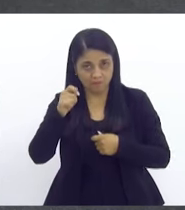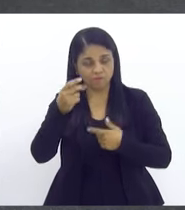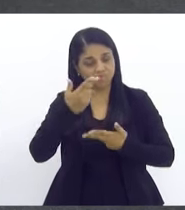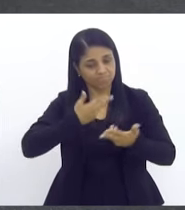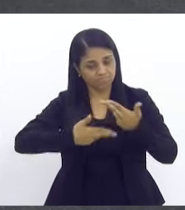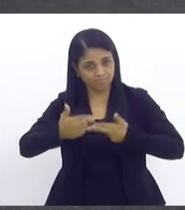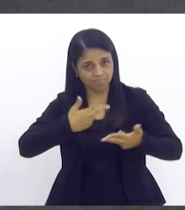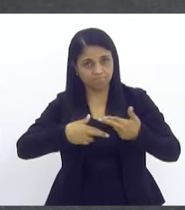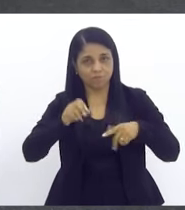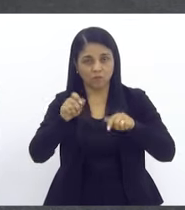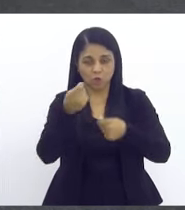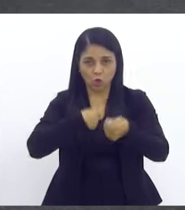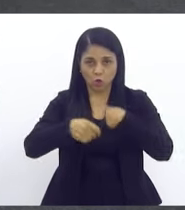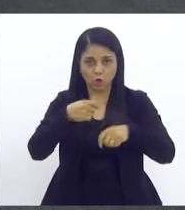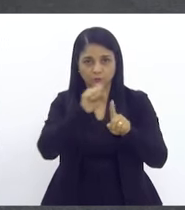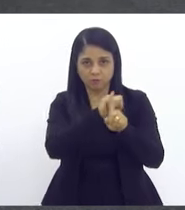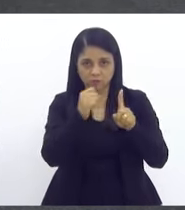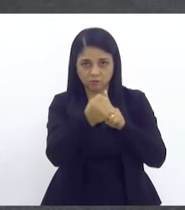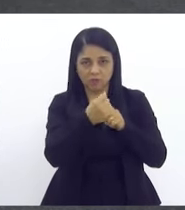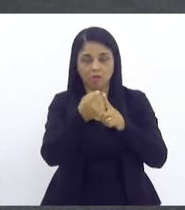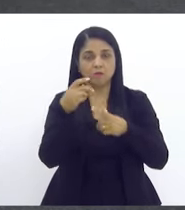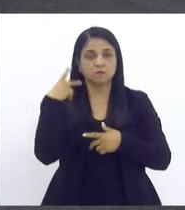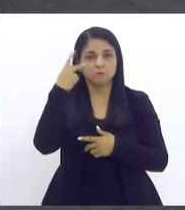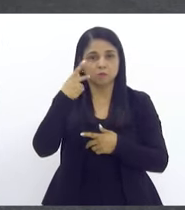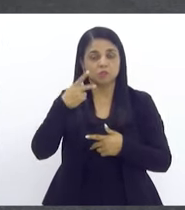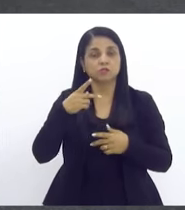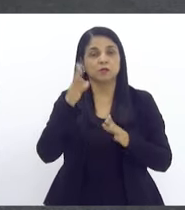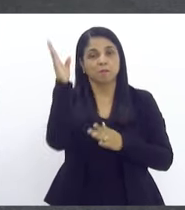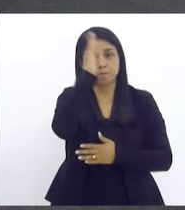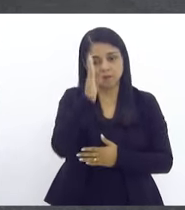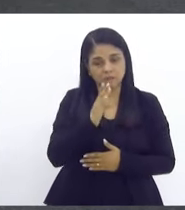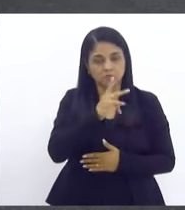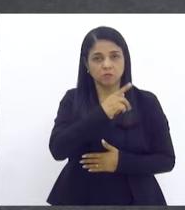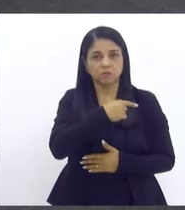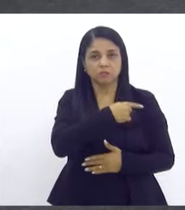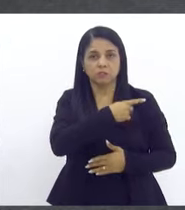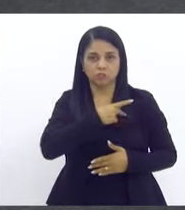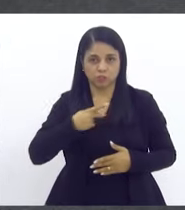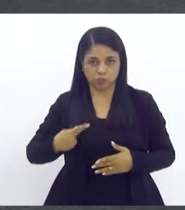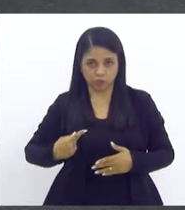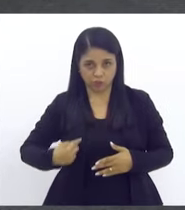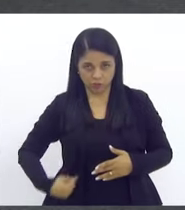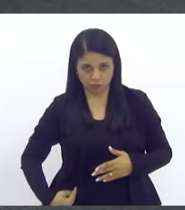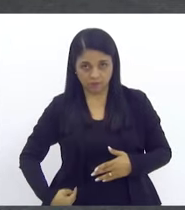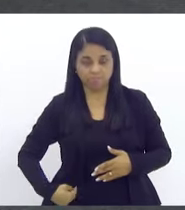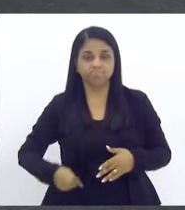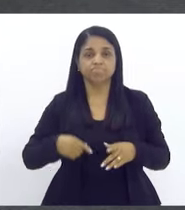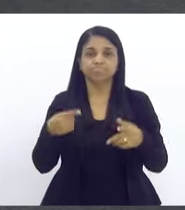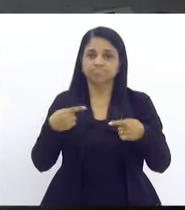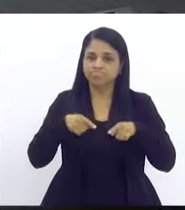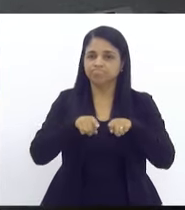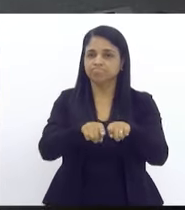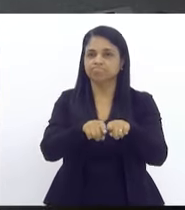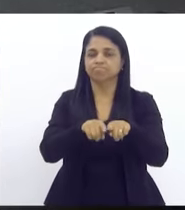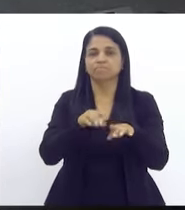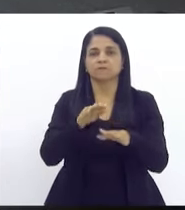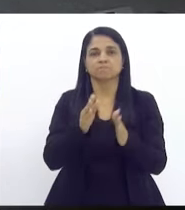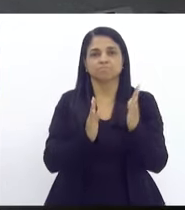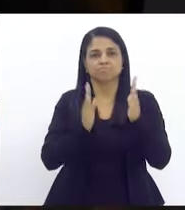relações econômicas, sociais e políticas de Brasil e China estreitem cada vez mais no próximo período.